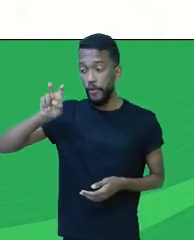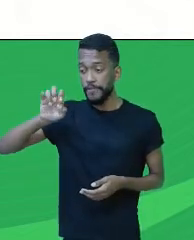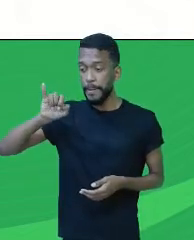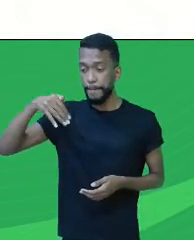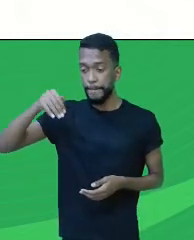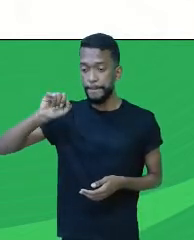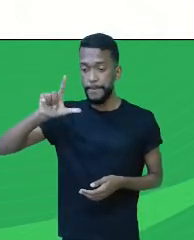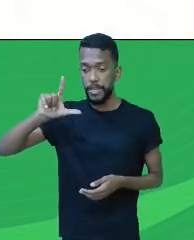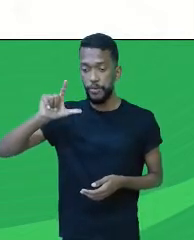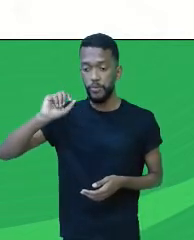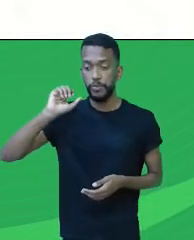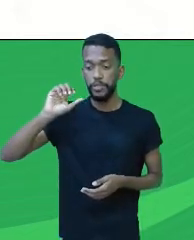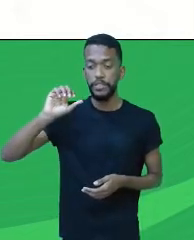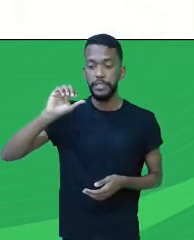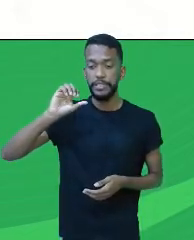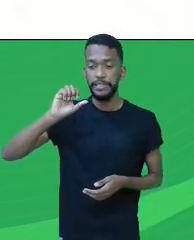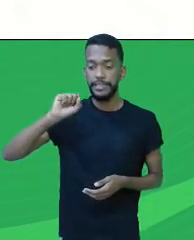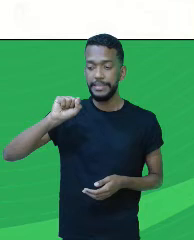9.630.